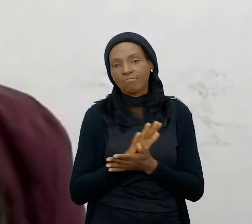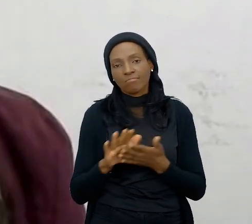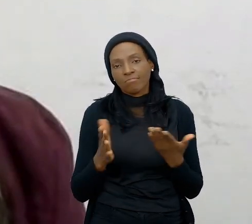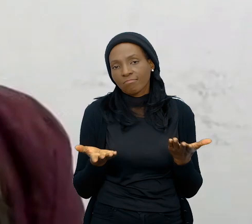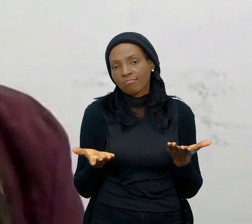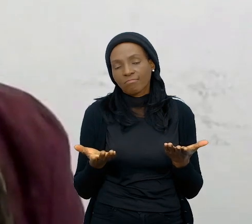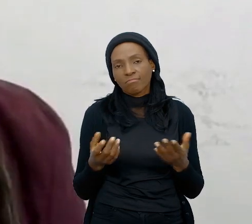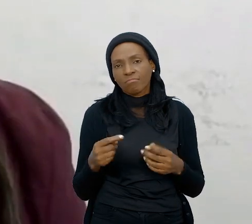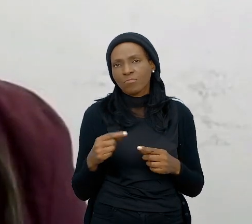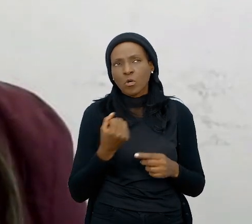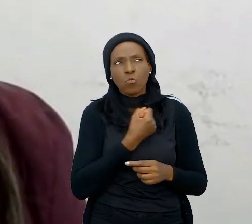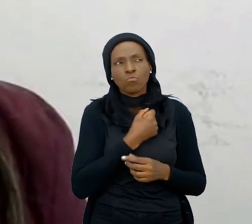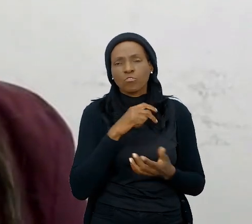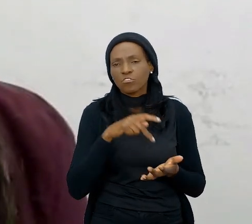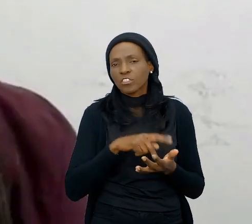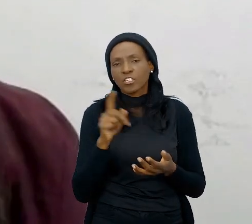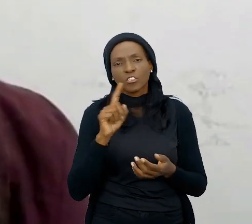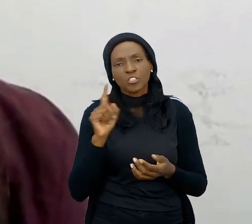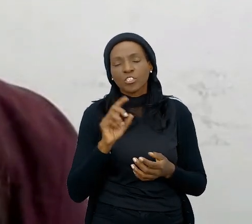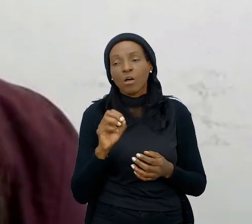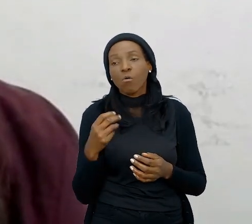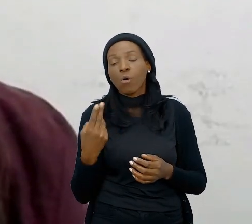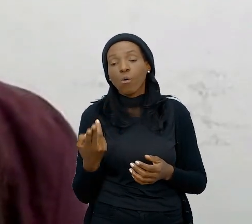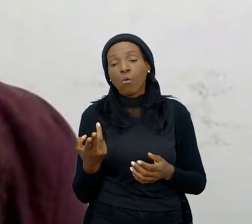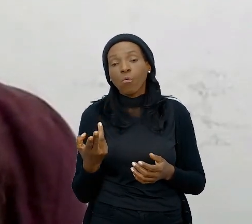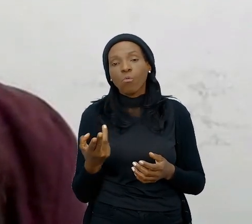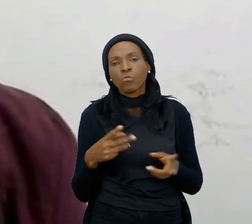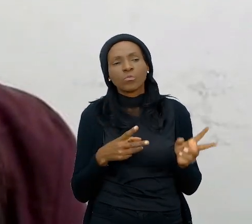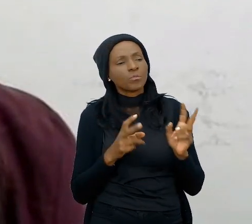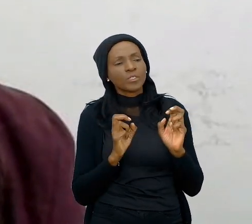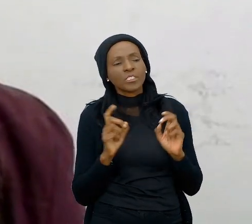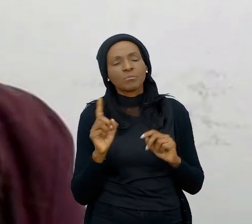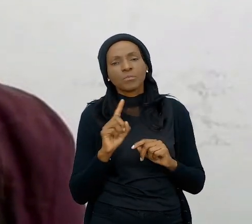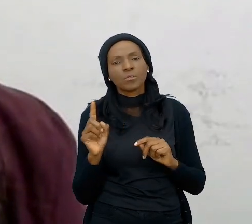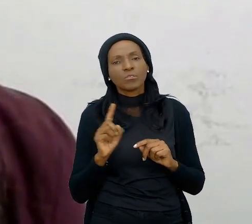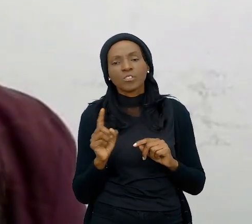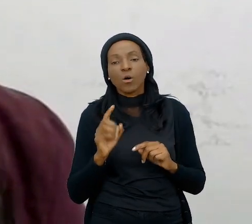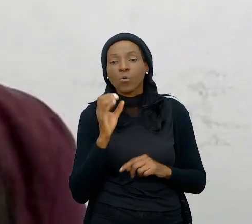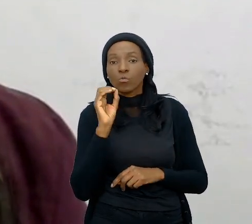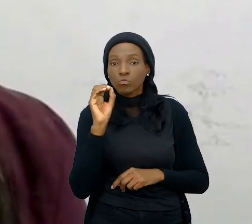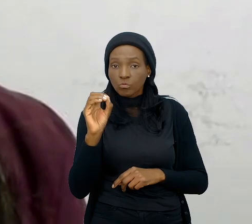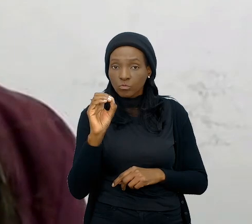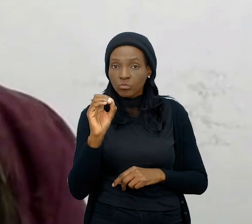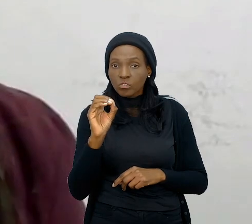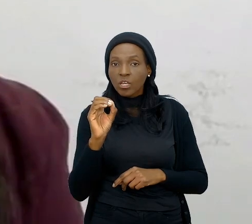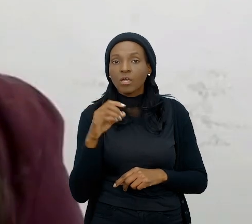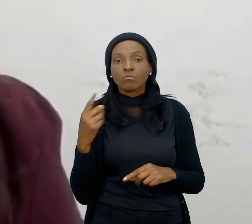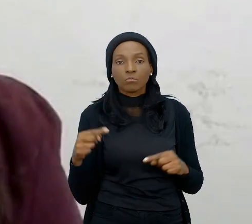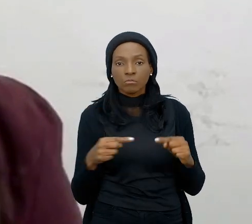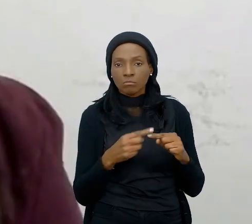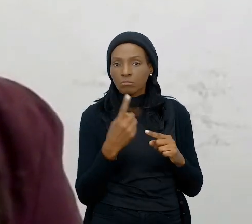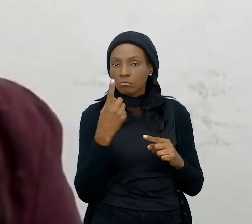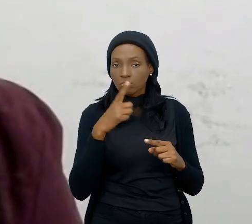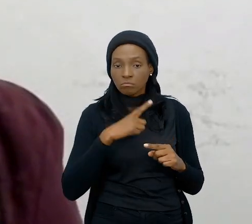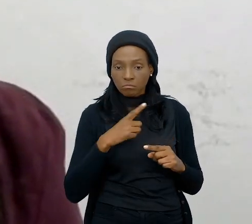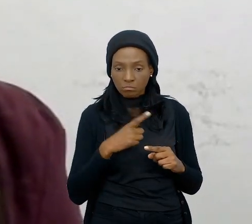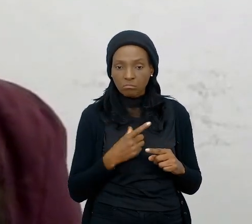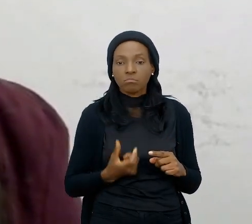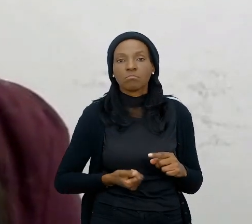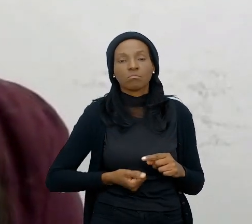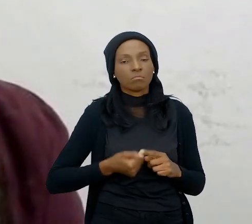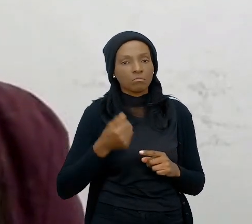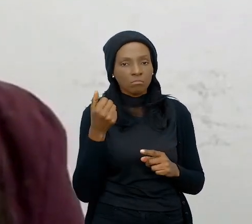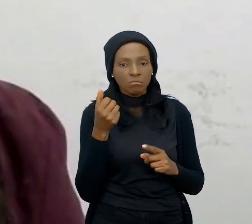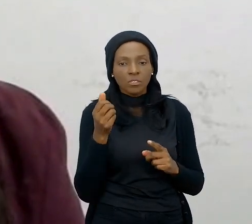é um número, ou que eles ainda não perceberam que o zero tem a função de demarcar